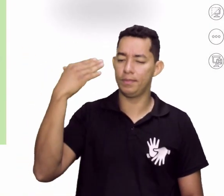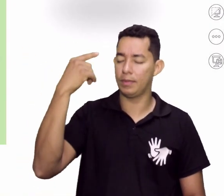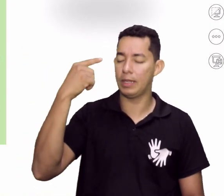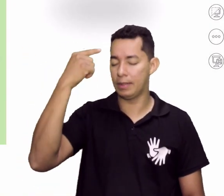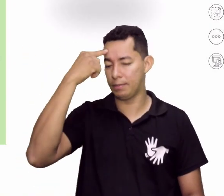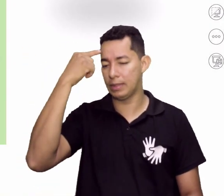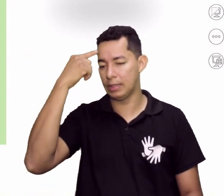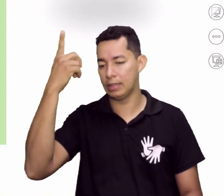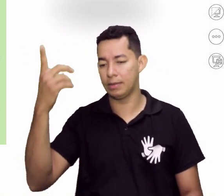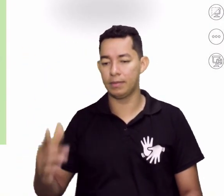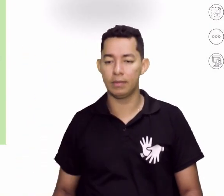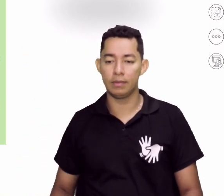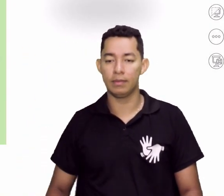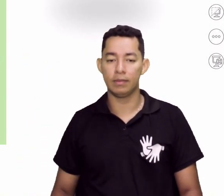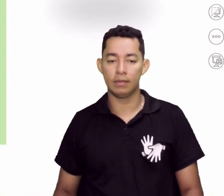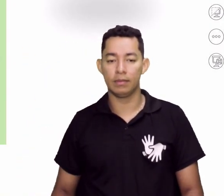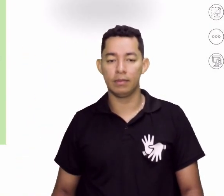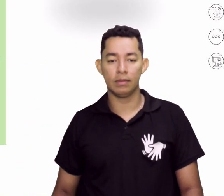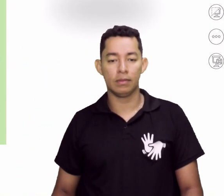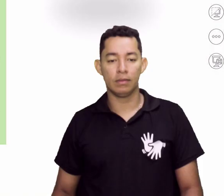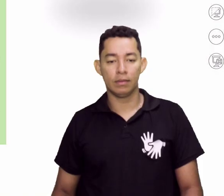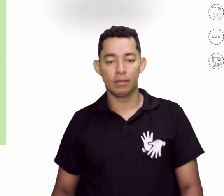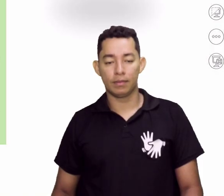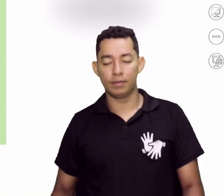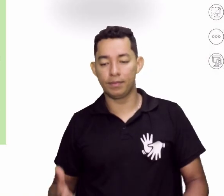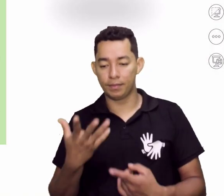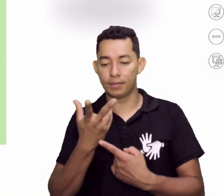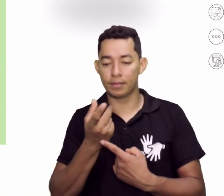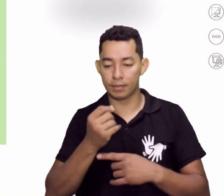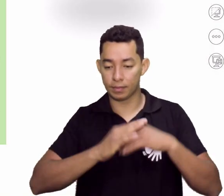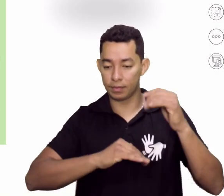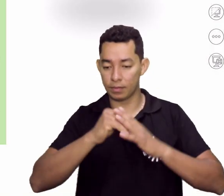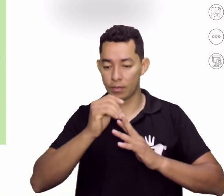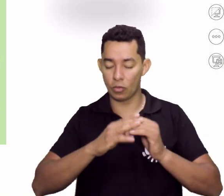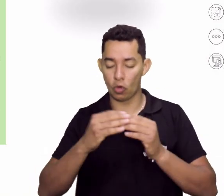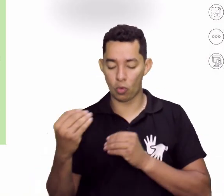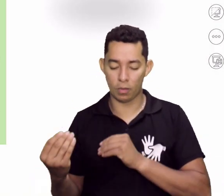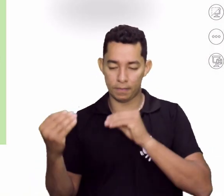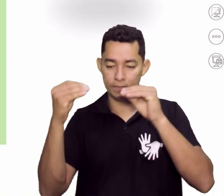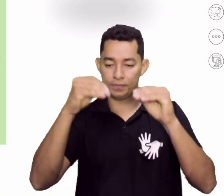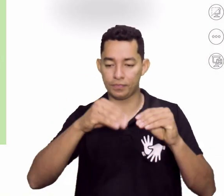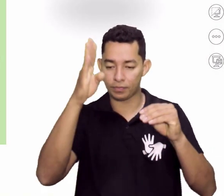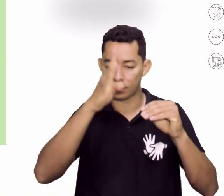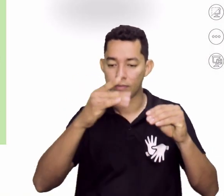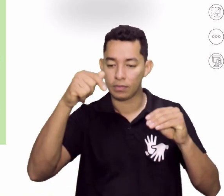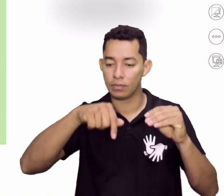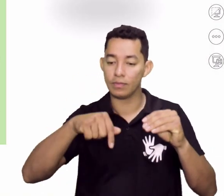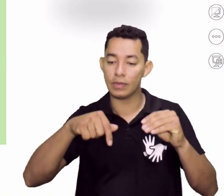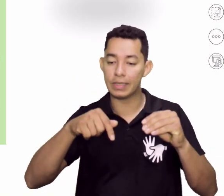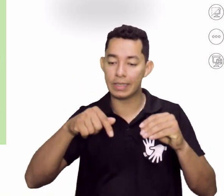pensando? É o artista responsável pela vinda do concretismo para o Brasil.